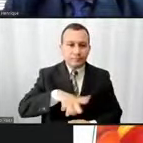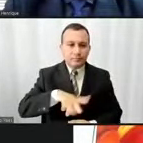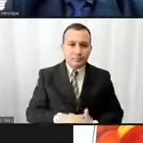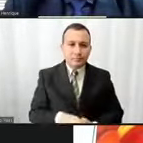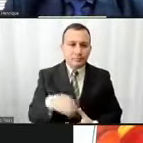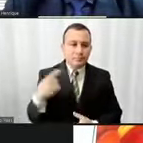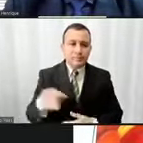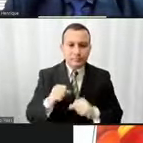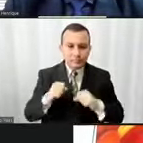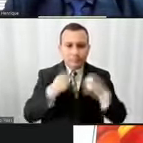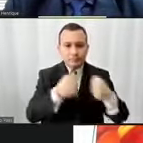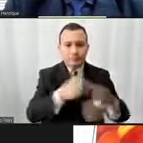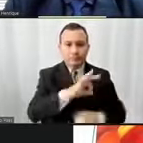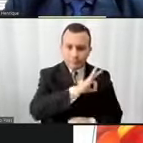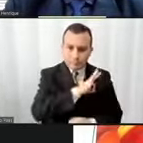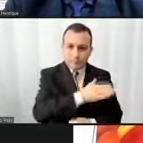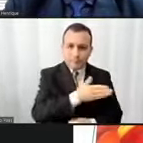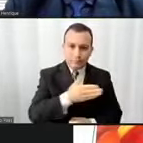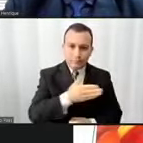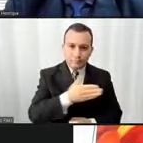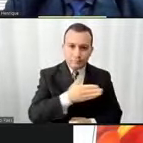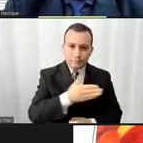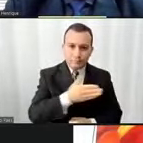os policiais. Senhora, ela é individual.